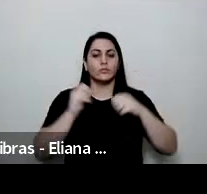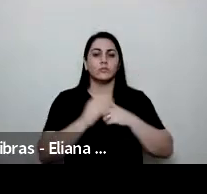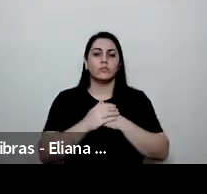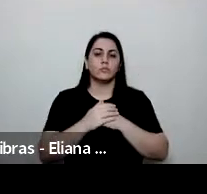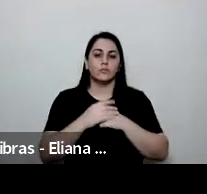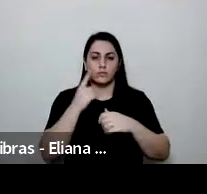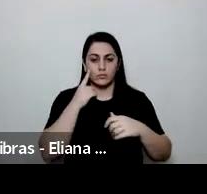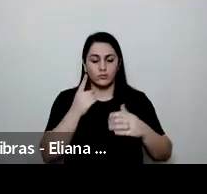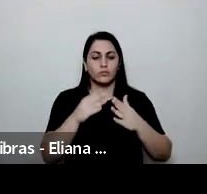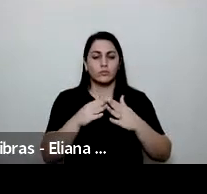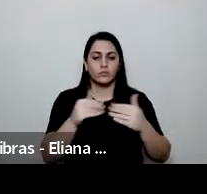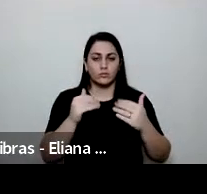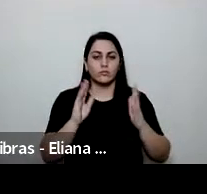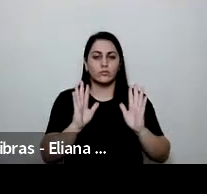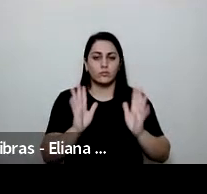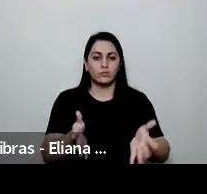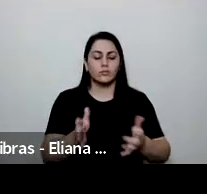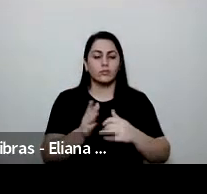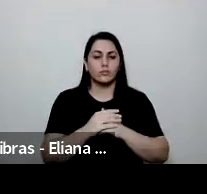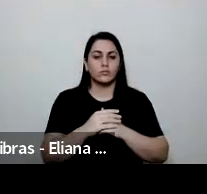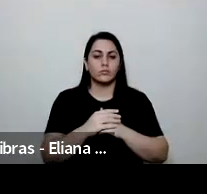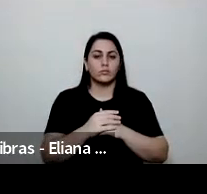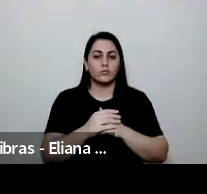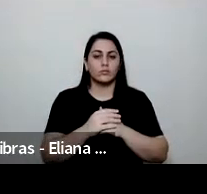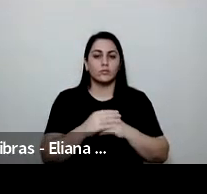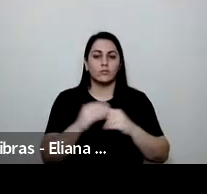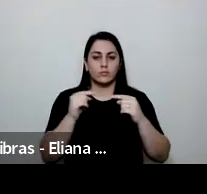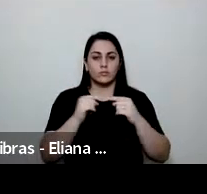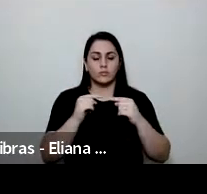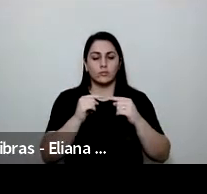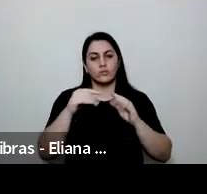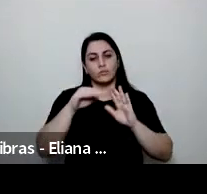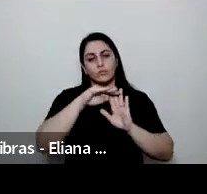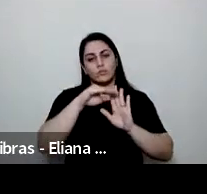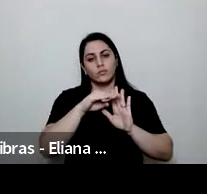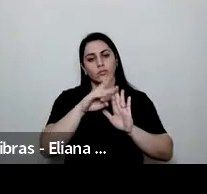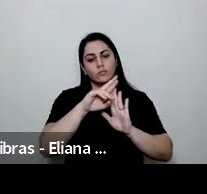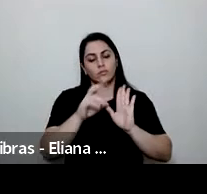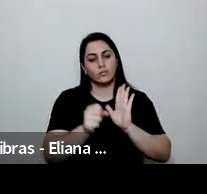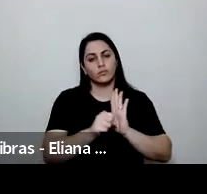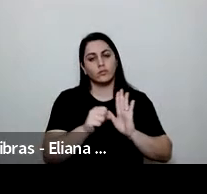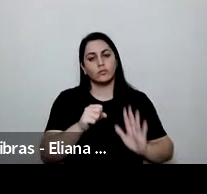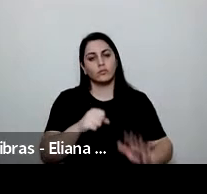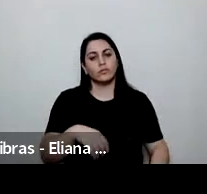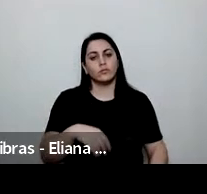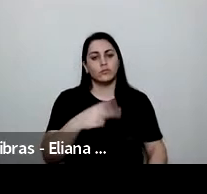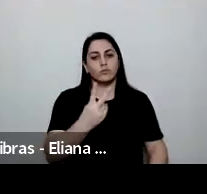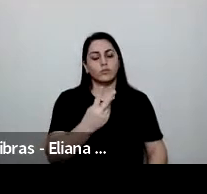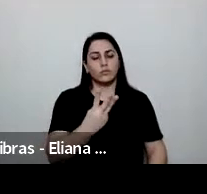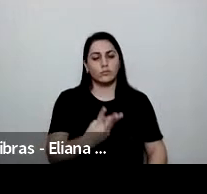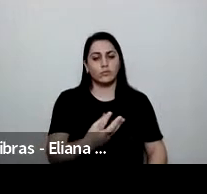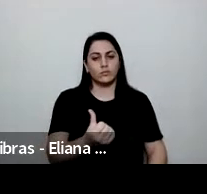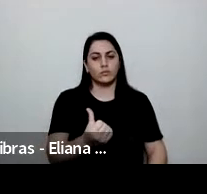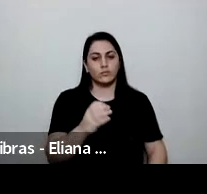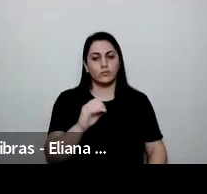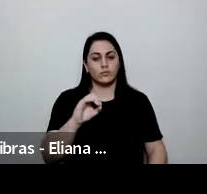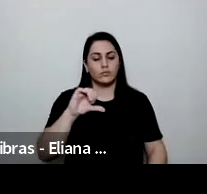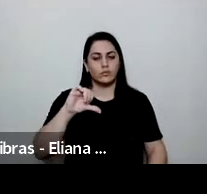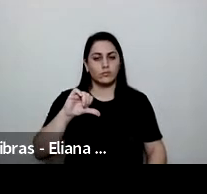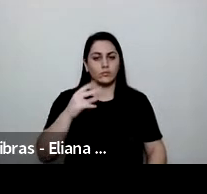pedido se encontra regularmente instruído e Ative os requisitos exigidos pela resolução do TSE me estressei 109/2019